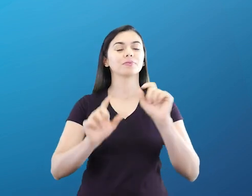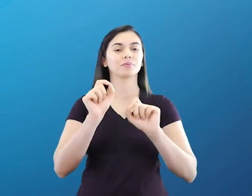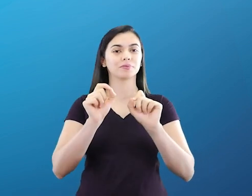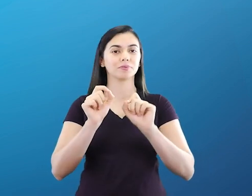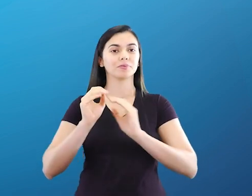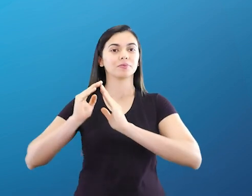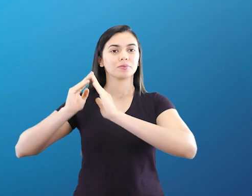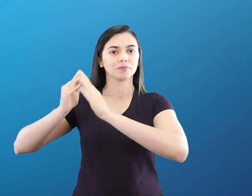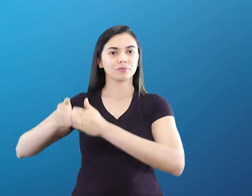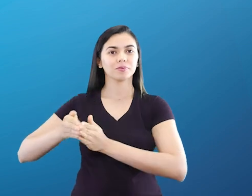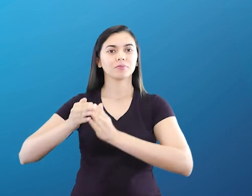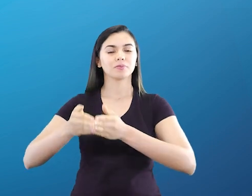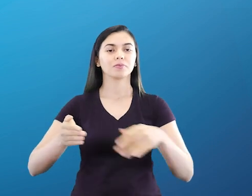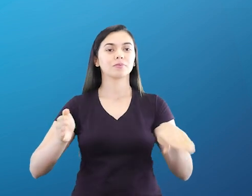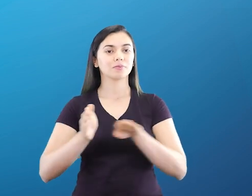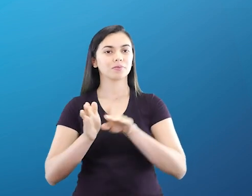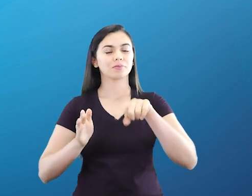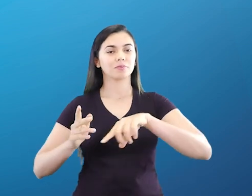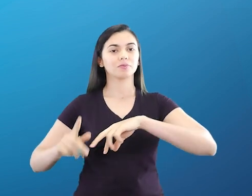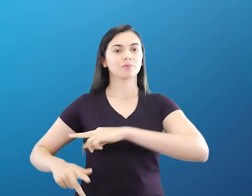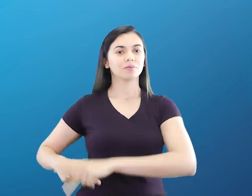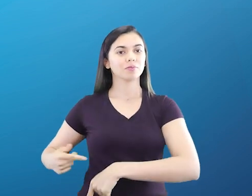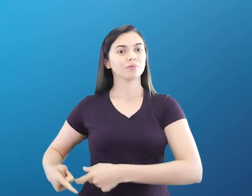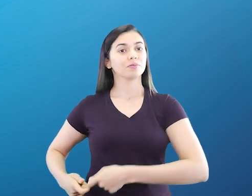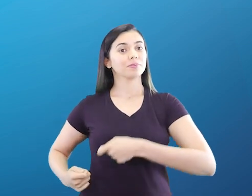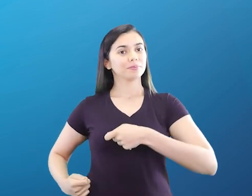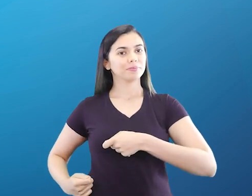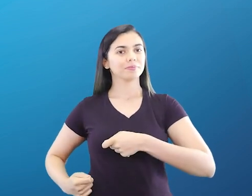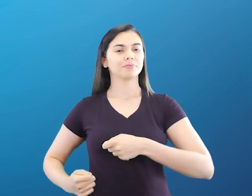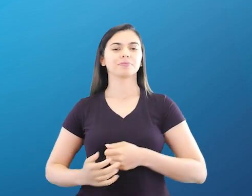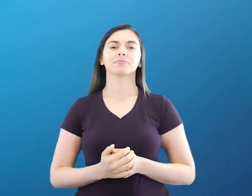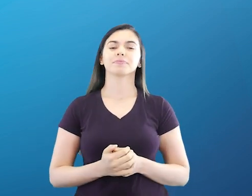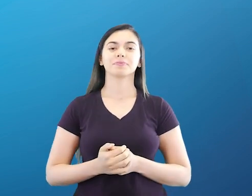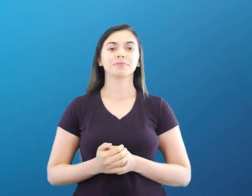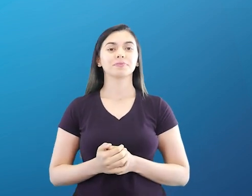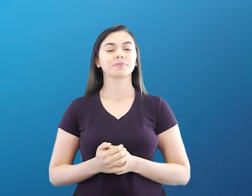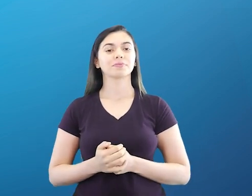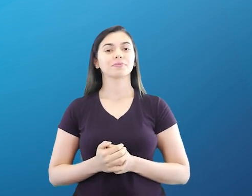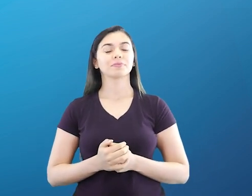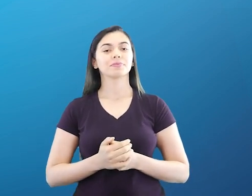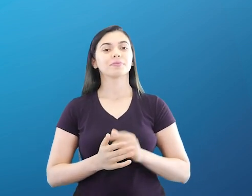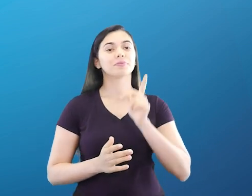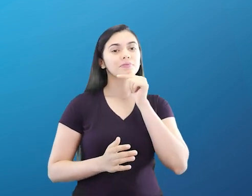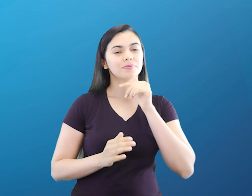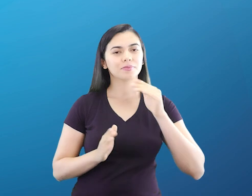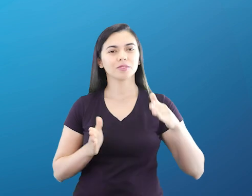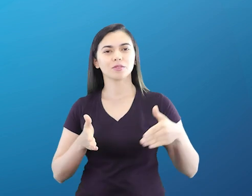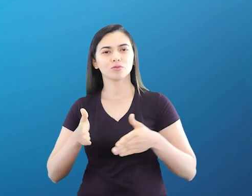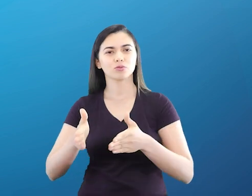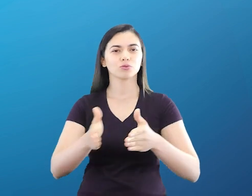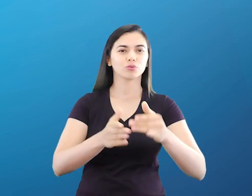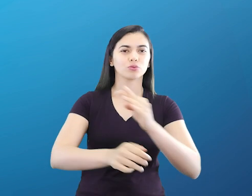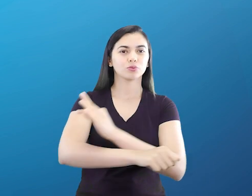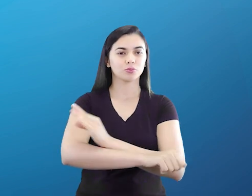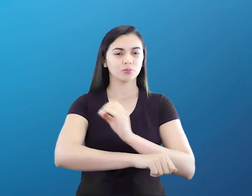chegada de Frei Manuel Procópio aqui na nossa cidade, às margens do rio Tocantins.